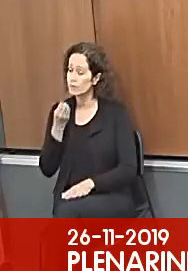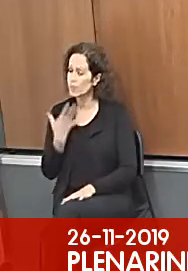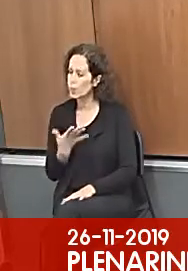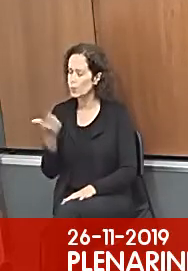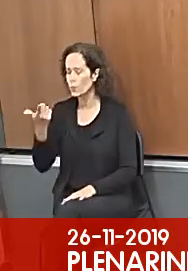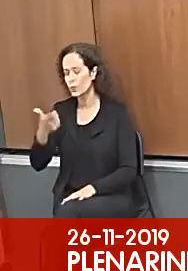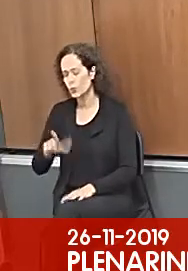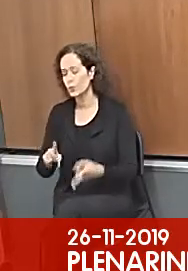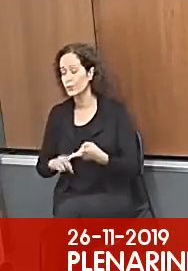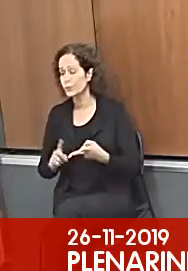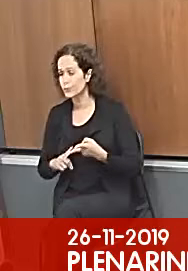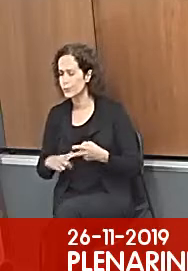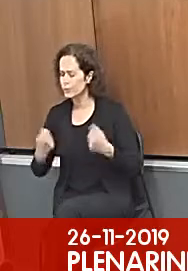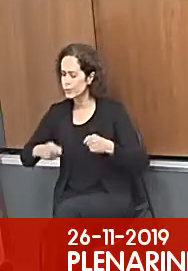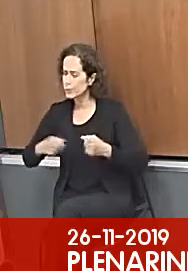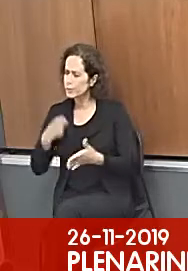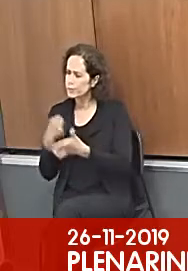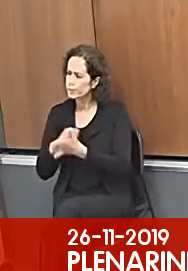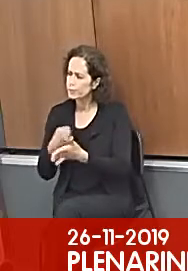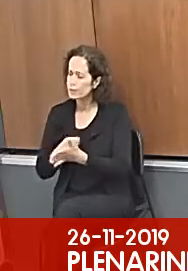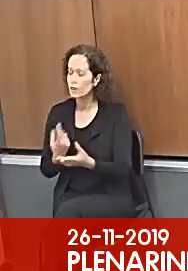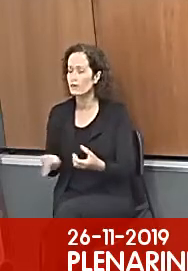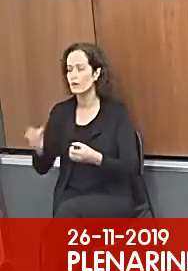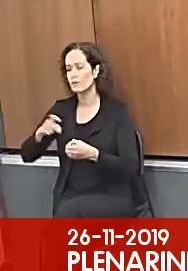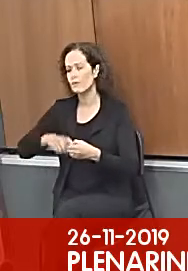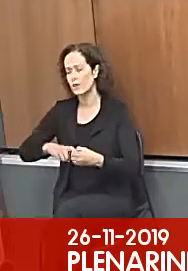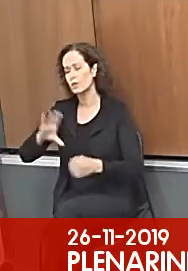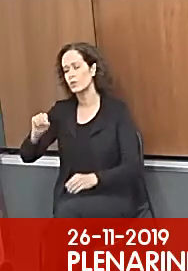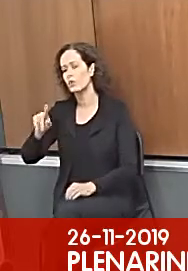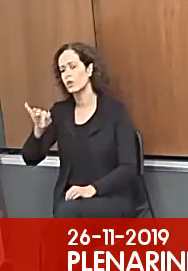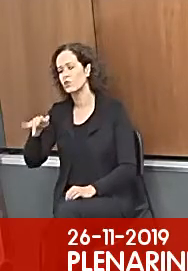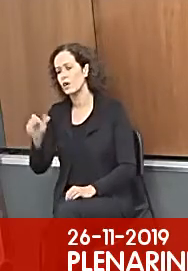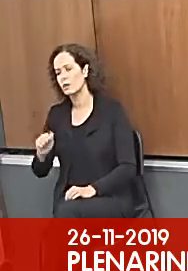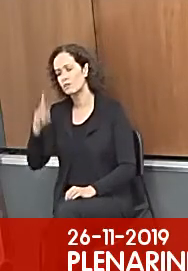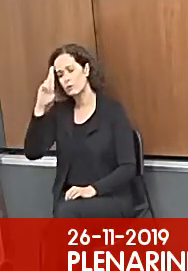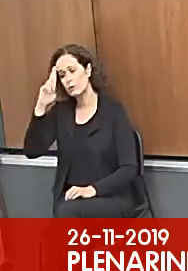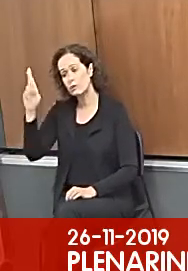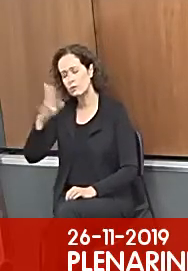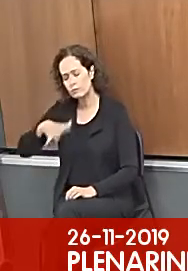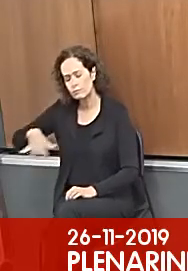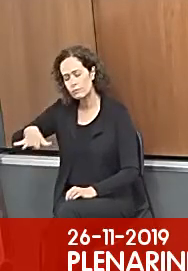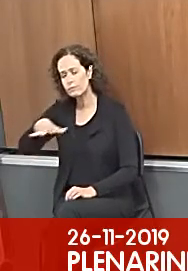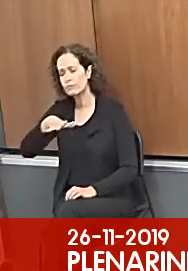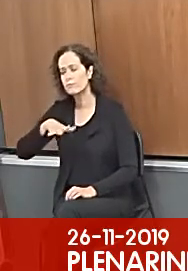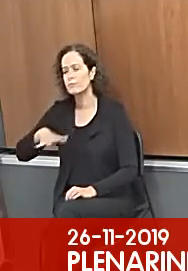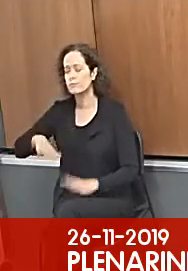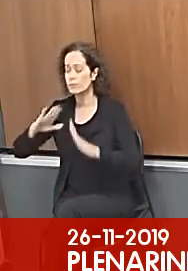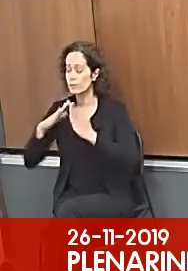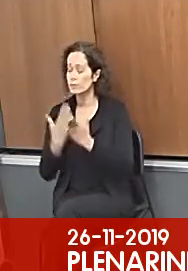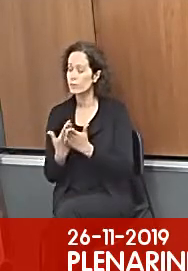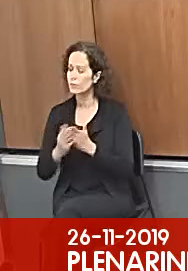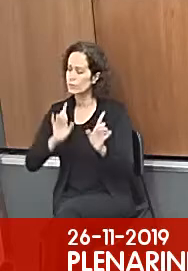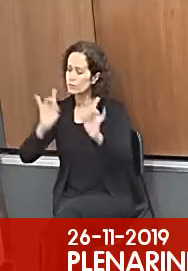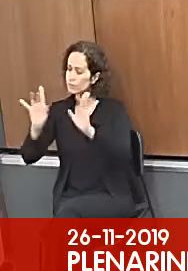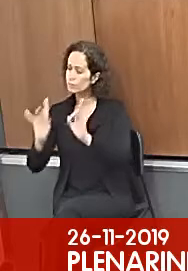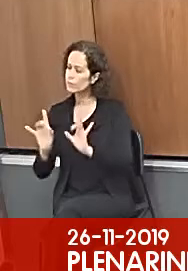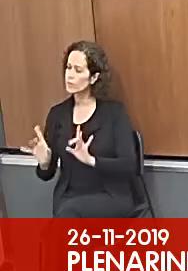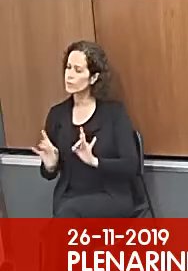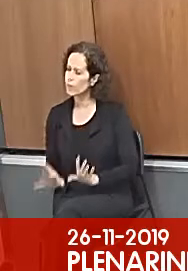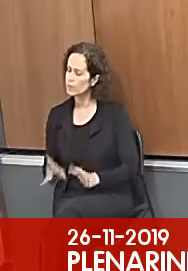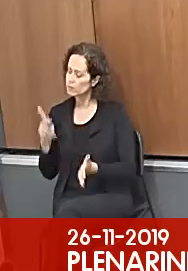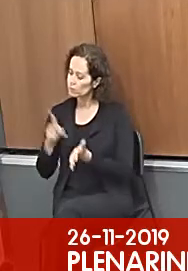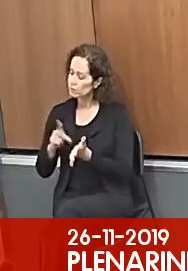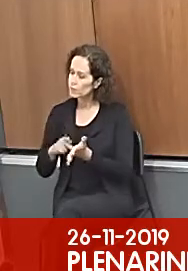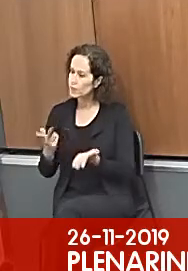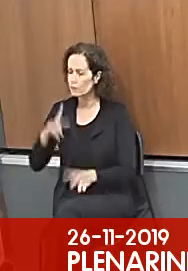outra coisa que nós temos de lutar, a volta do colegiado de diretores das escolas especiais, para que, de fato,